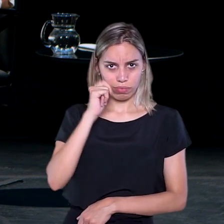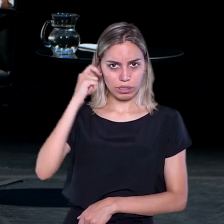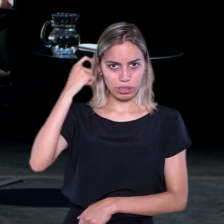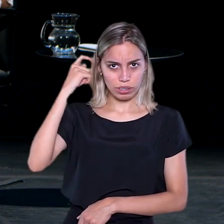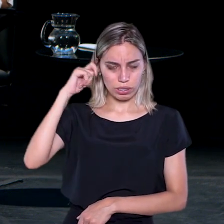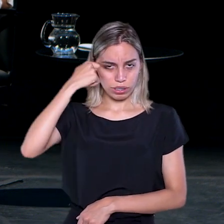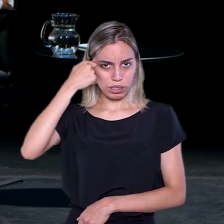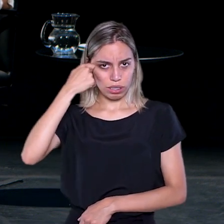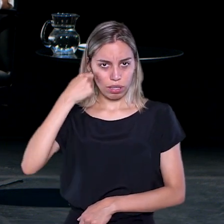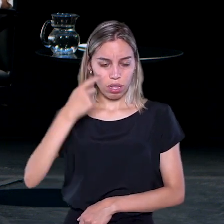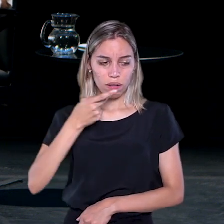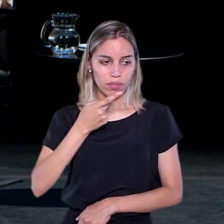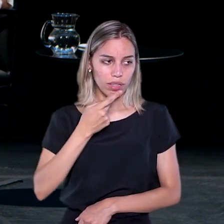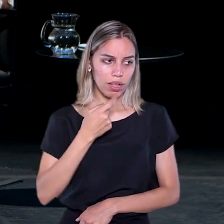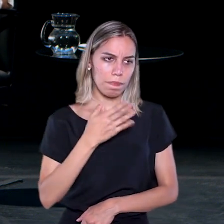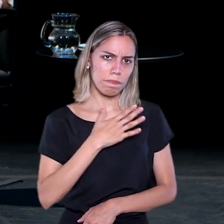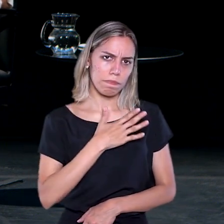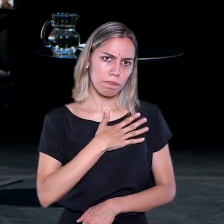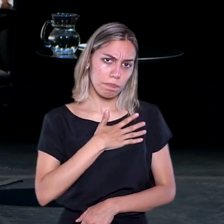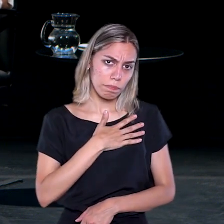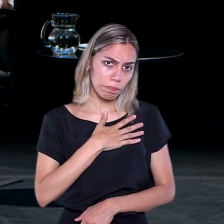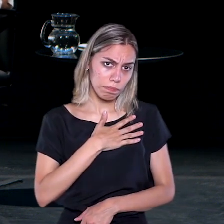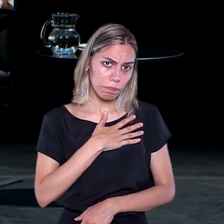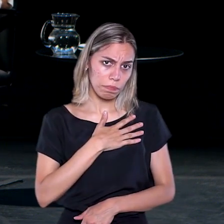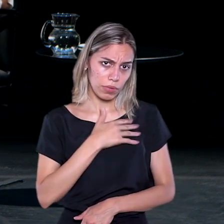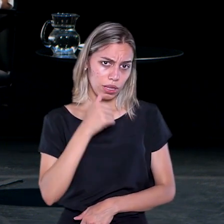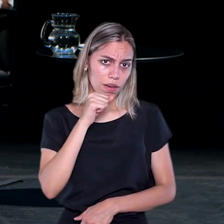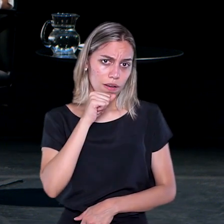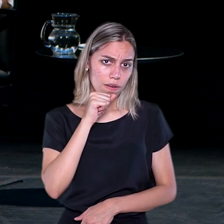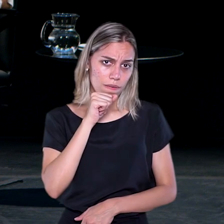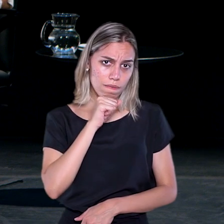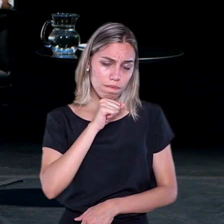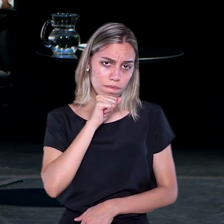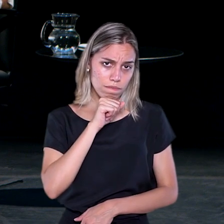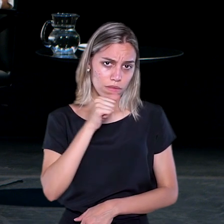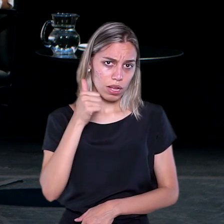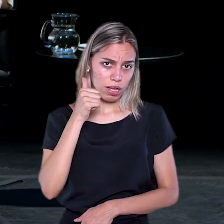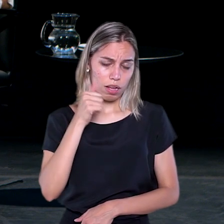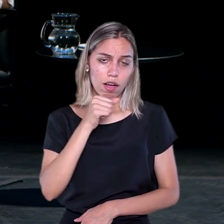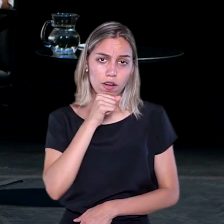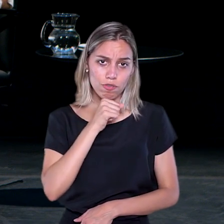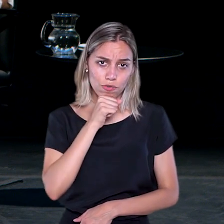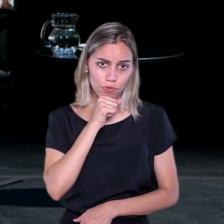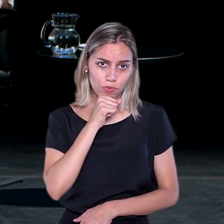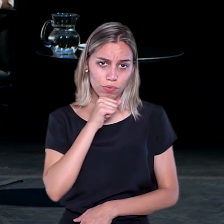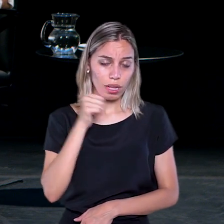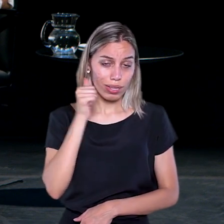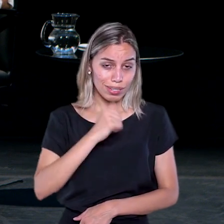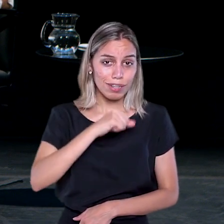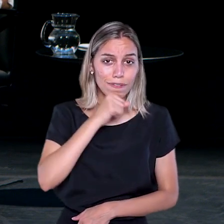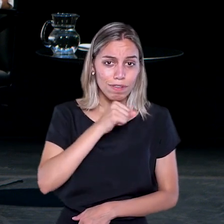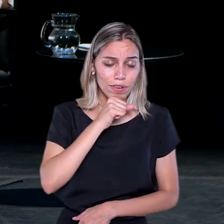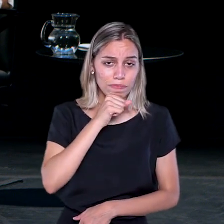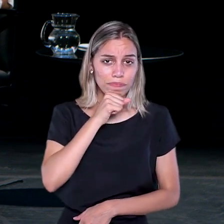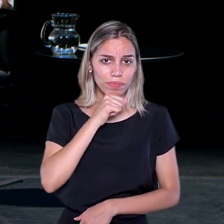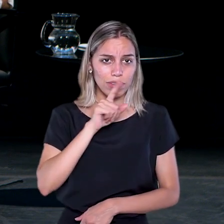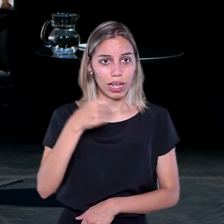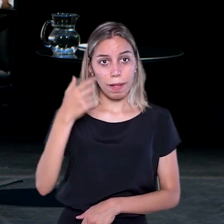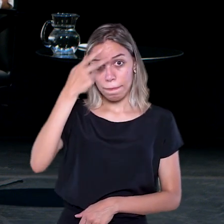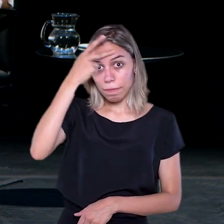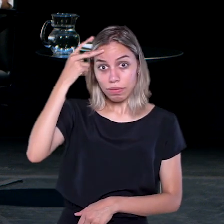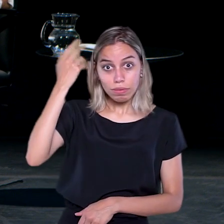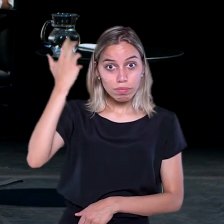recorrer à minha ascendência branca, e minha avó materna até era uma mulher branca, para me livrar do racismo, uma pessoa socialmente